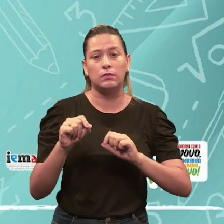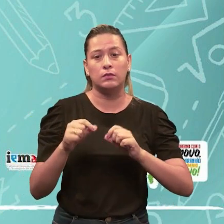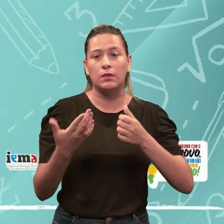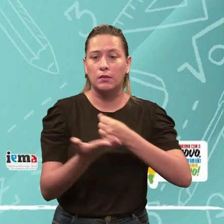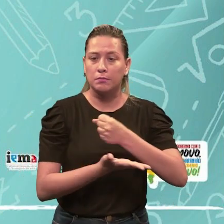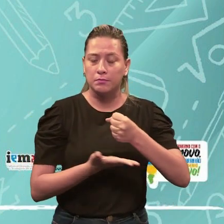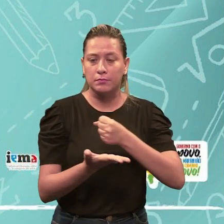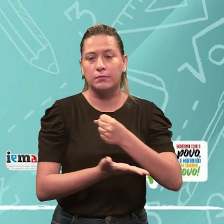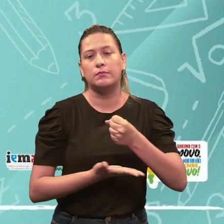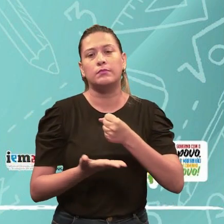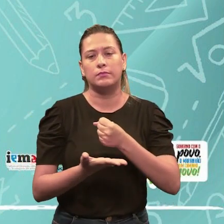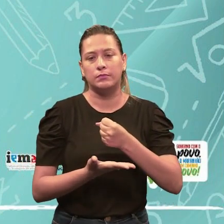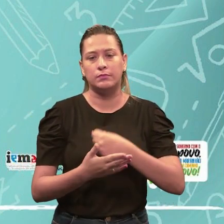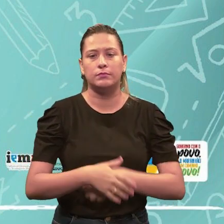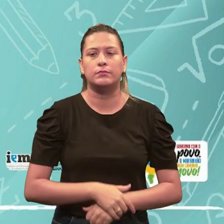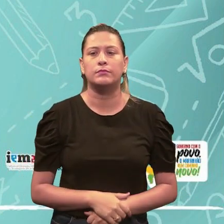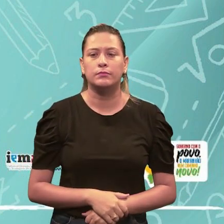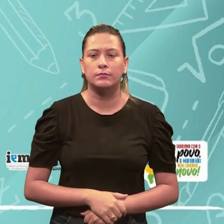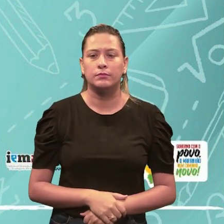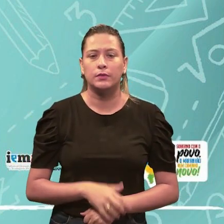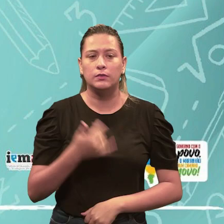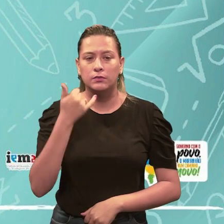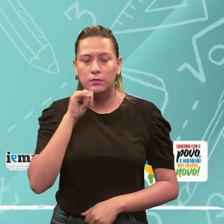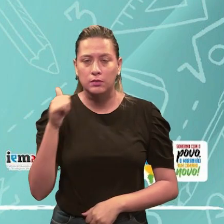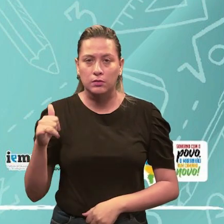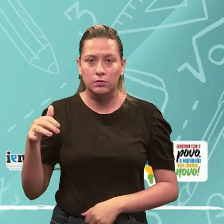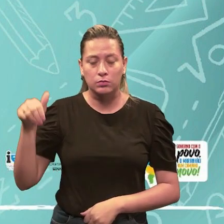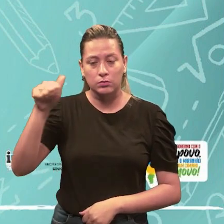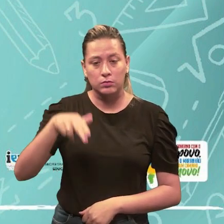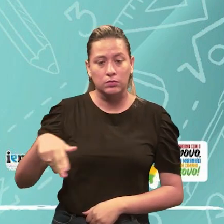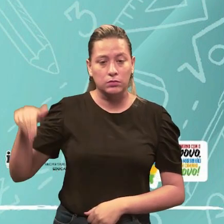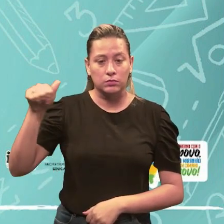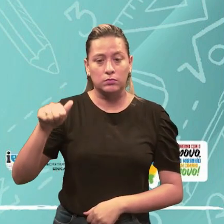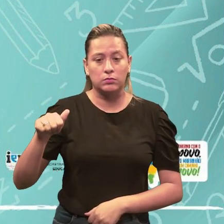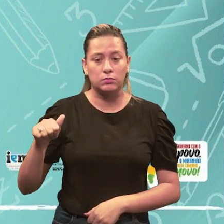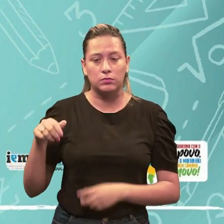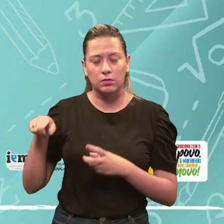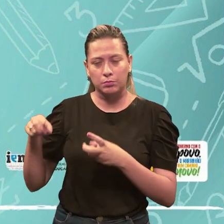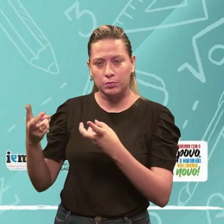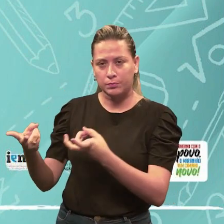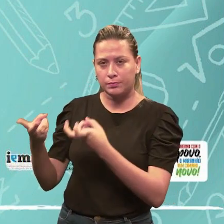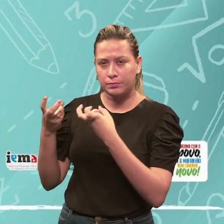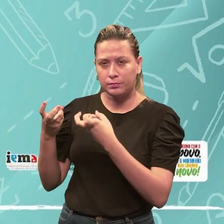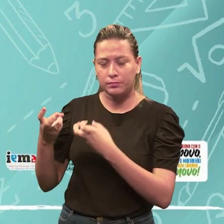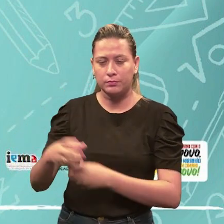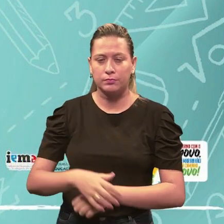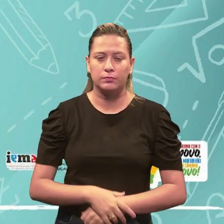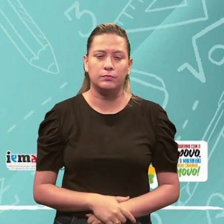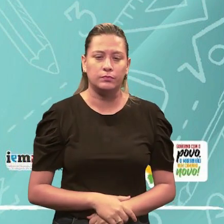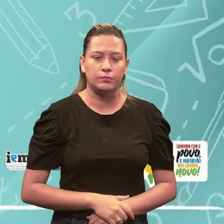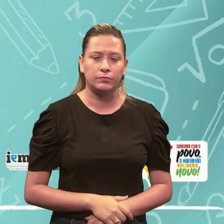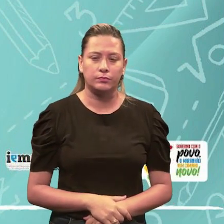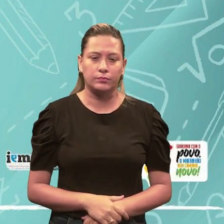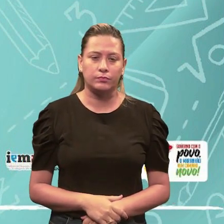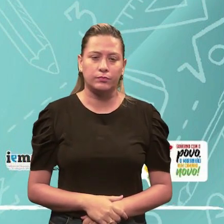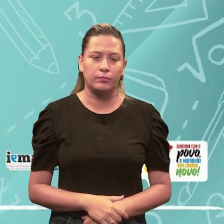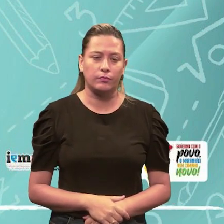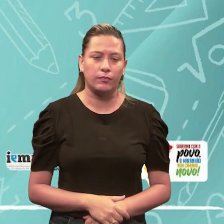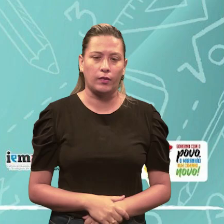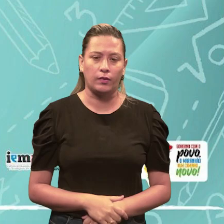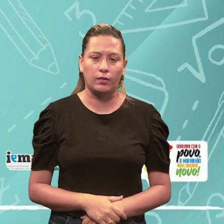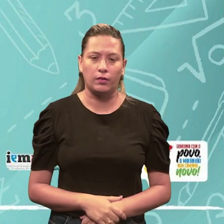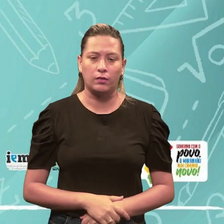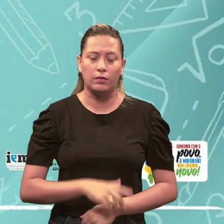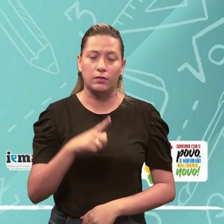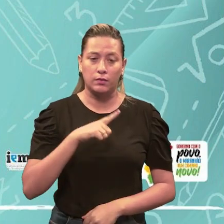da eletrônica analógica. E aí a gente pode ver aqui nesses esquemas abaixo, tá? Olha só. Aqui eu tenho o quê?